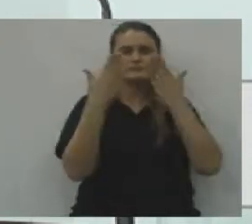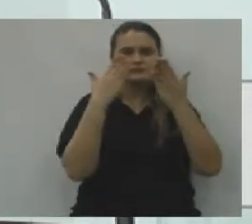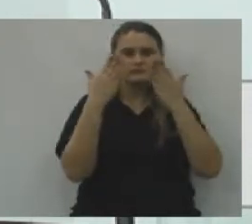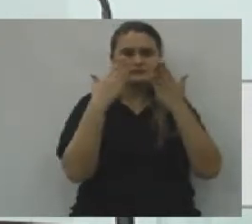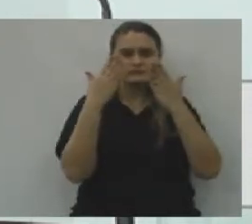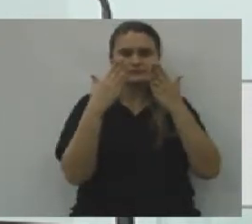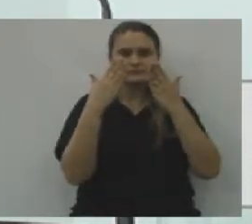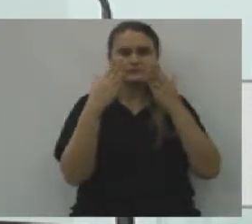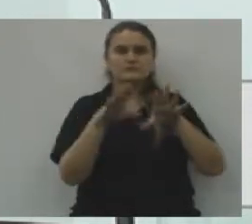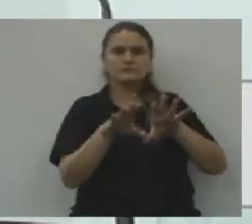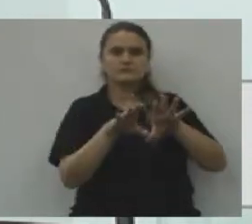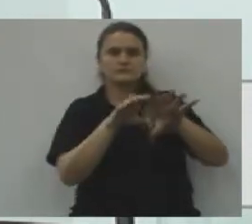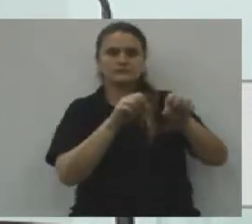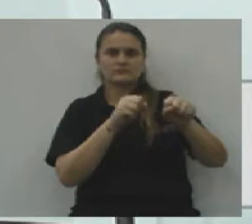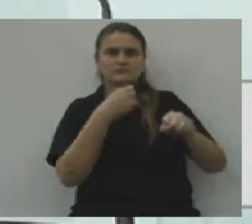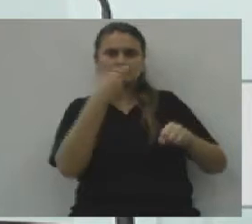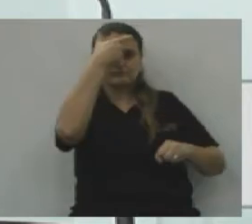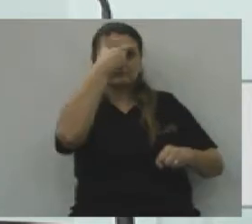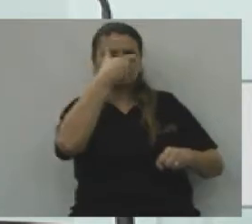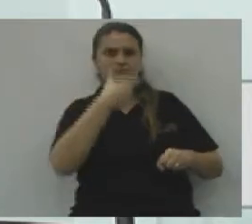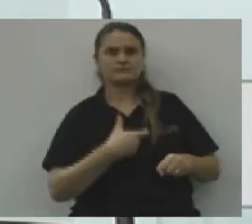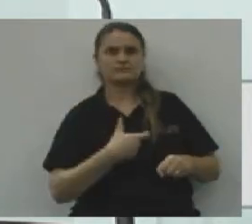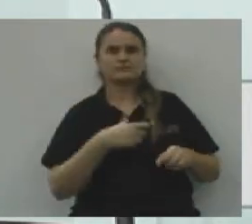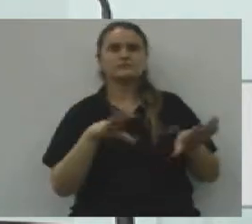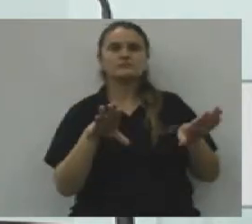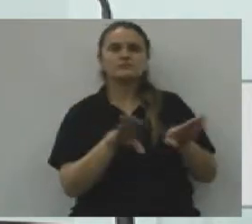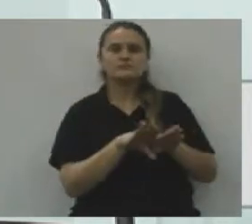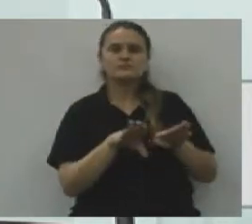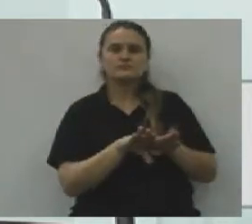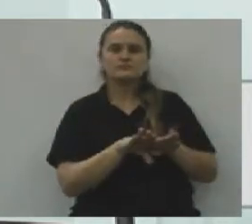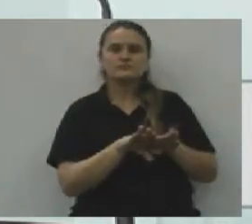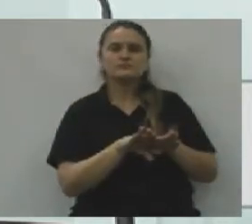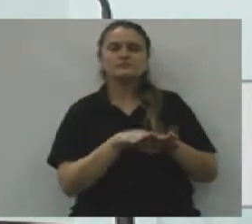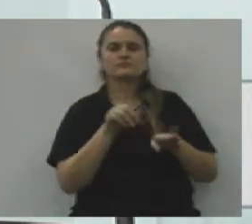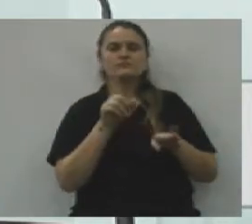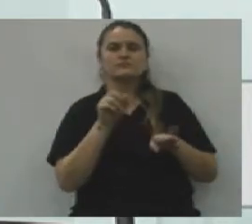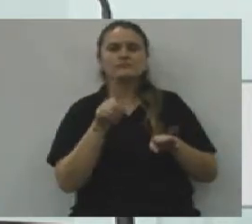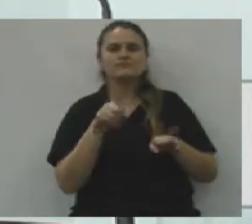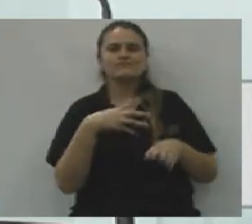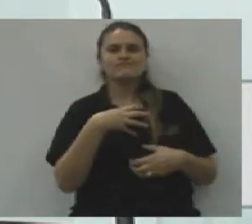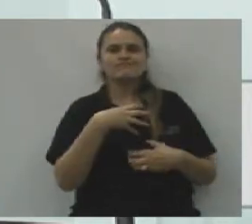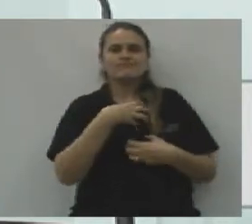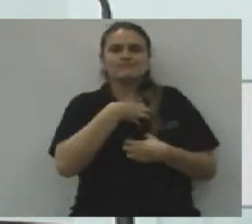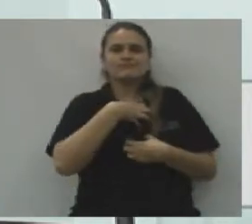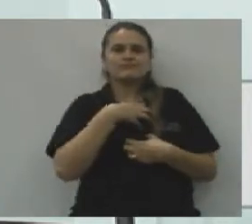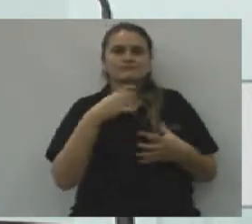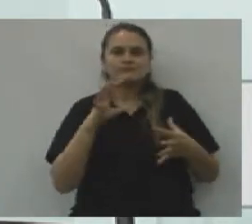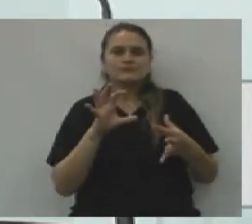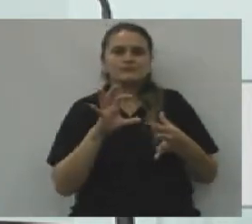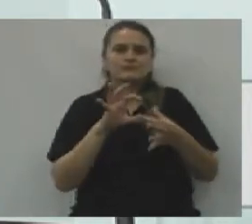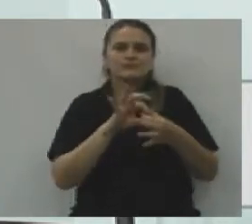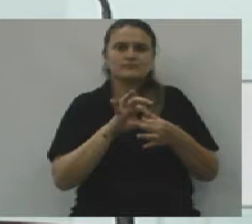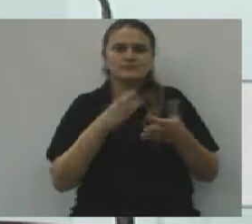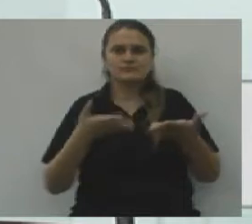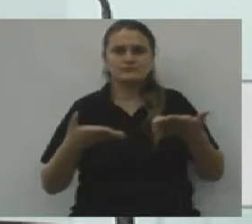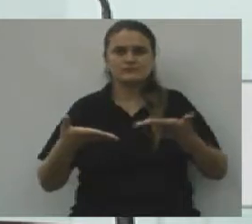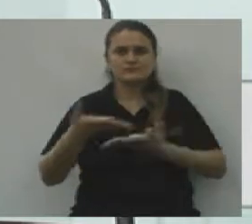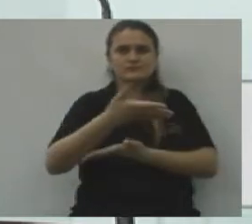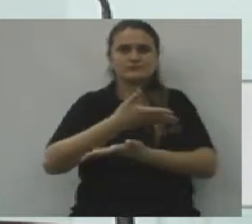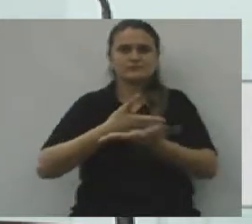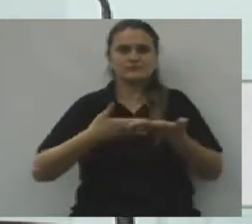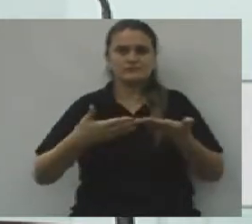psicológica e formação individual, serve também como uma forma de engajamento e entrosamento e